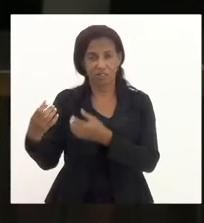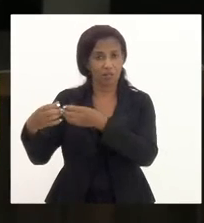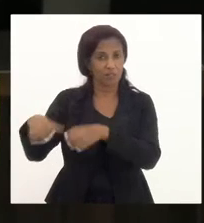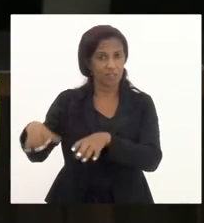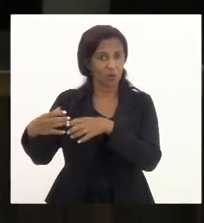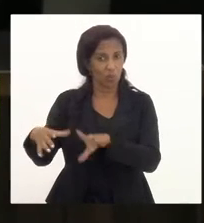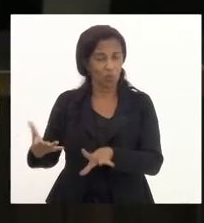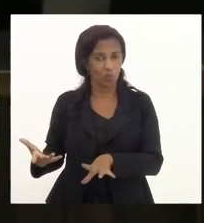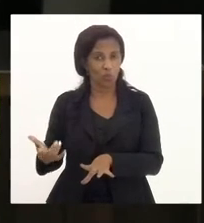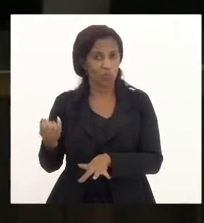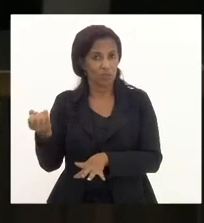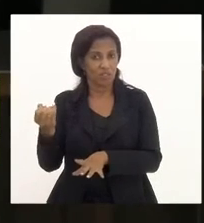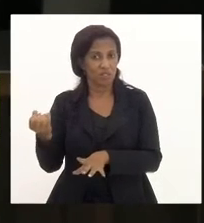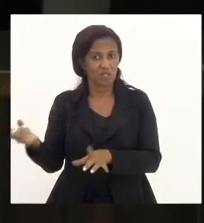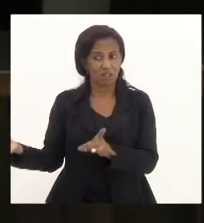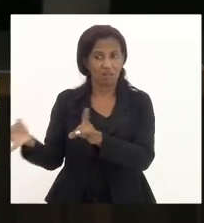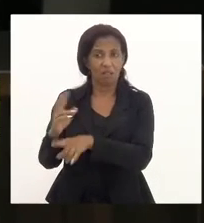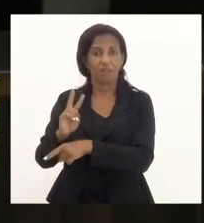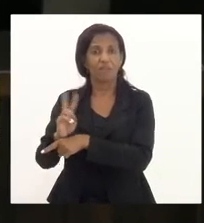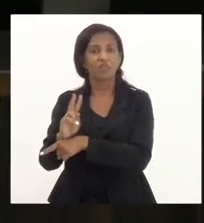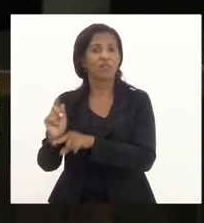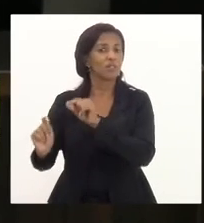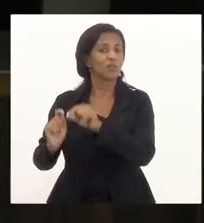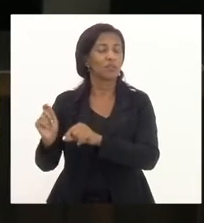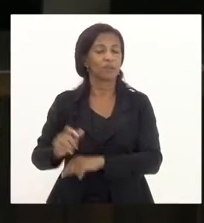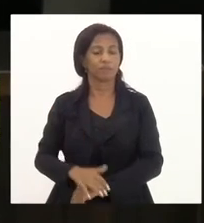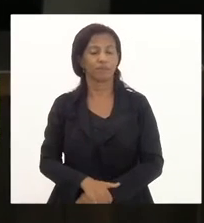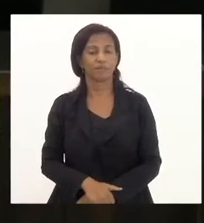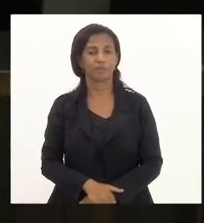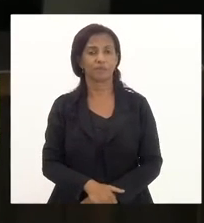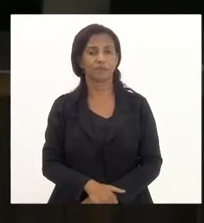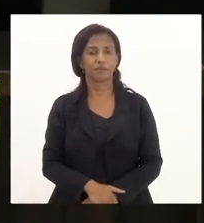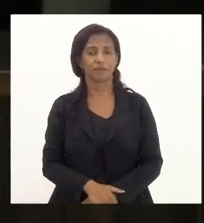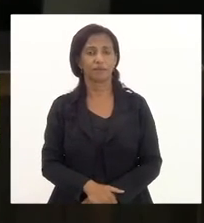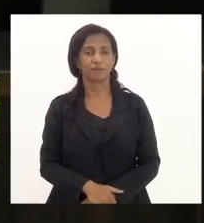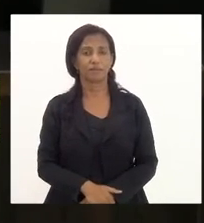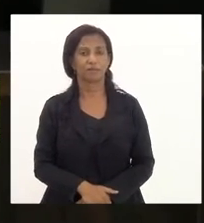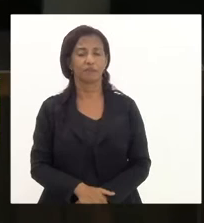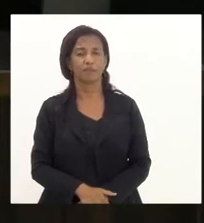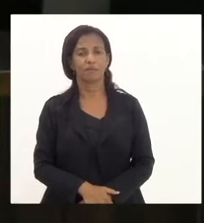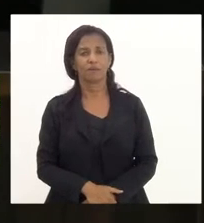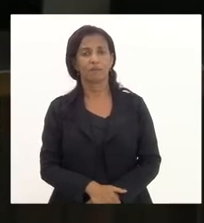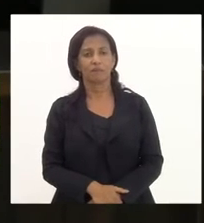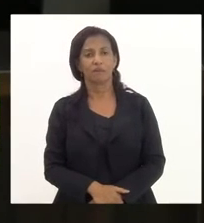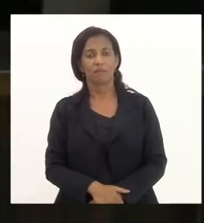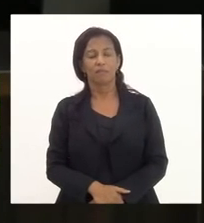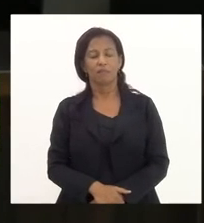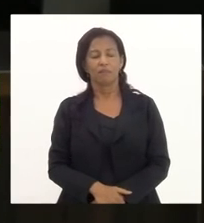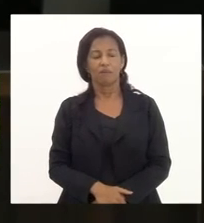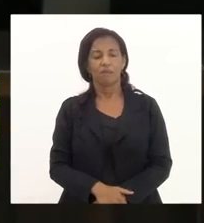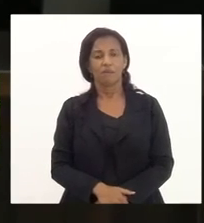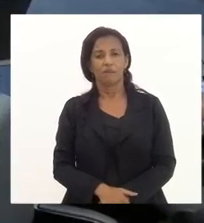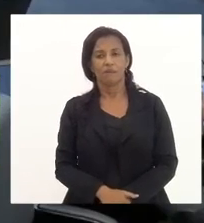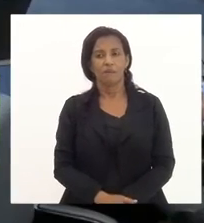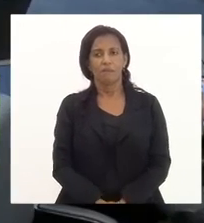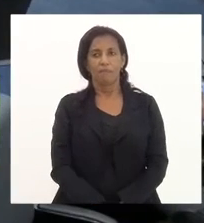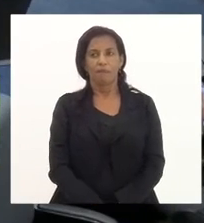concurso para agência ela não sei que pa vai fiscalizar o que então por favor a palavra é sua